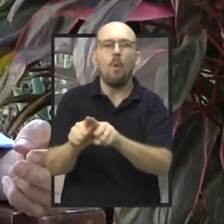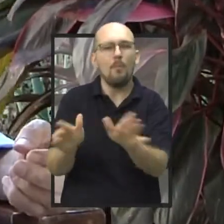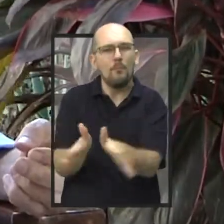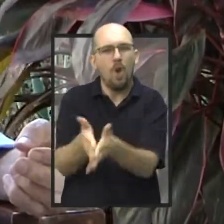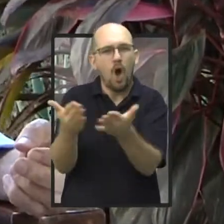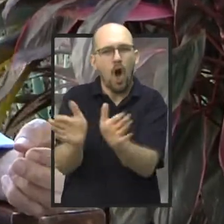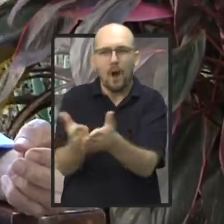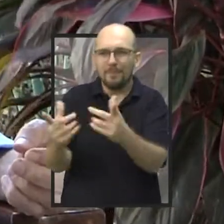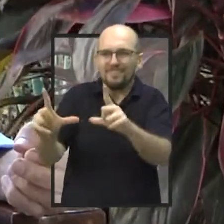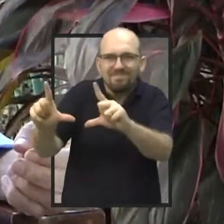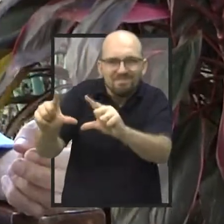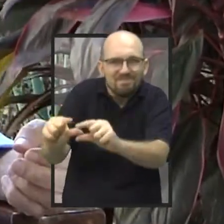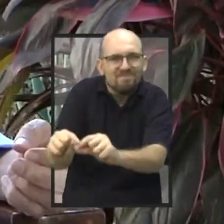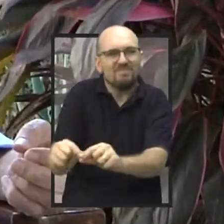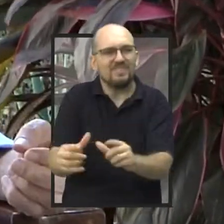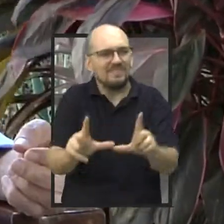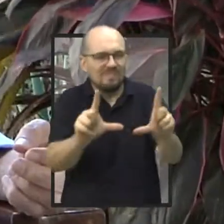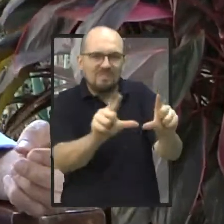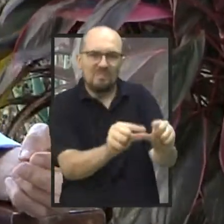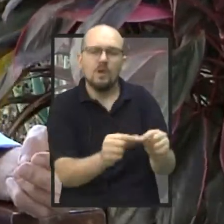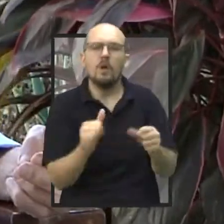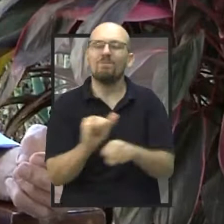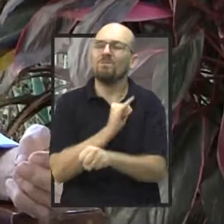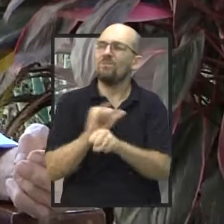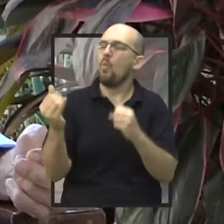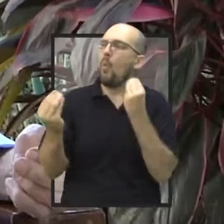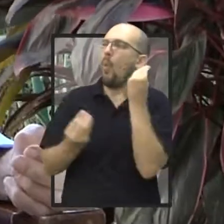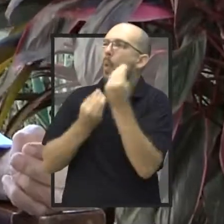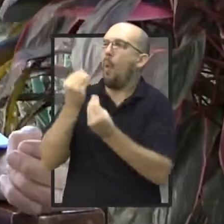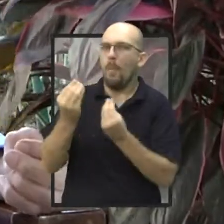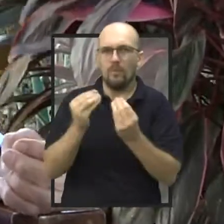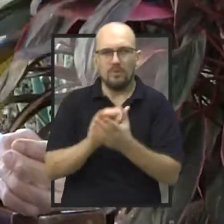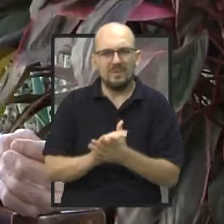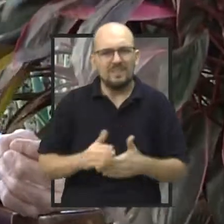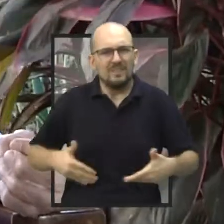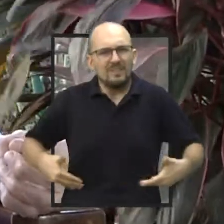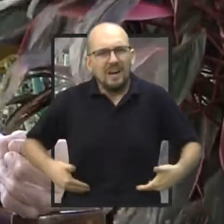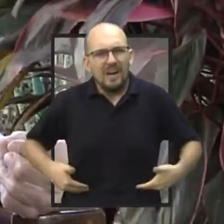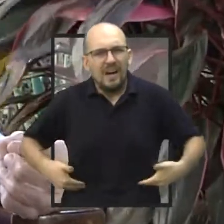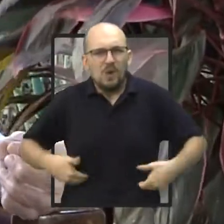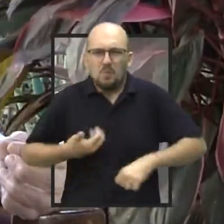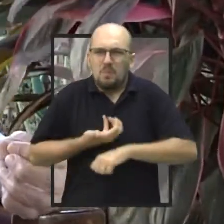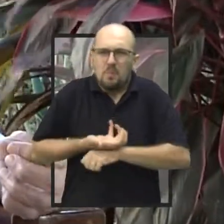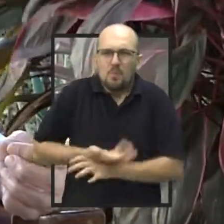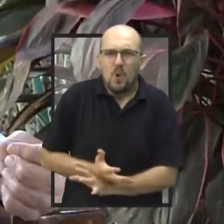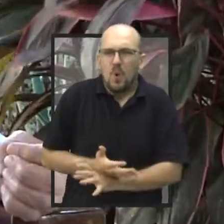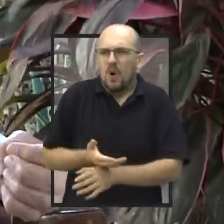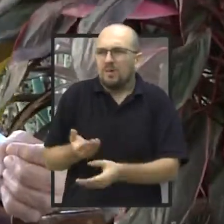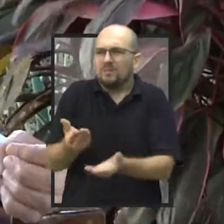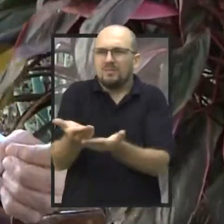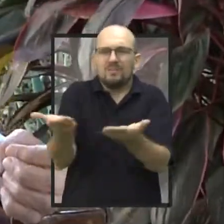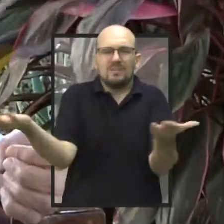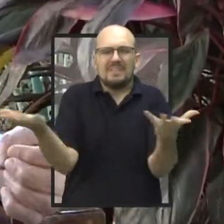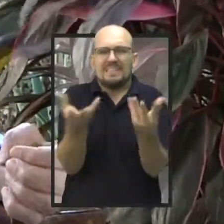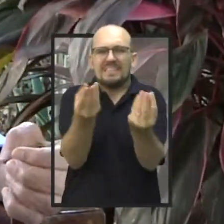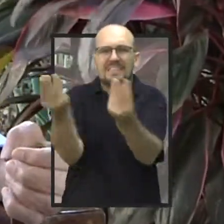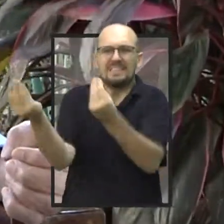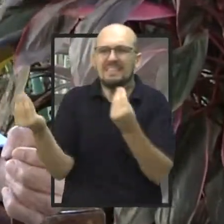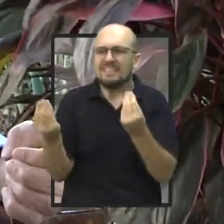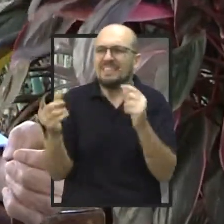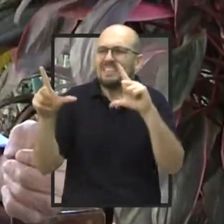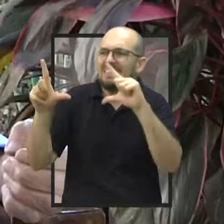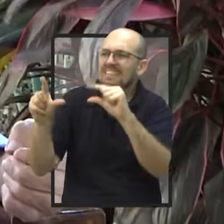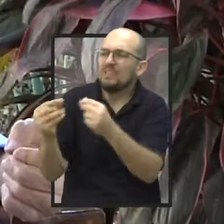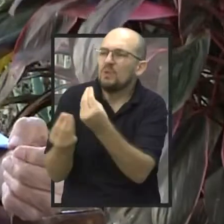pobreza que ainda graça pelo Brasil, pela miséria que ainda existe na nossa terra,